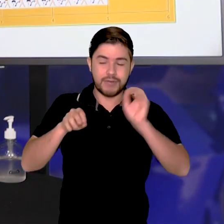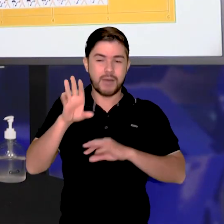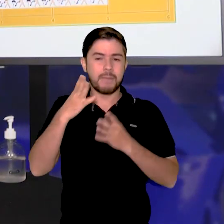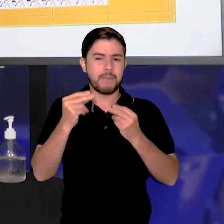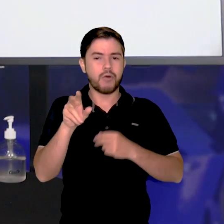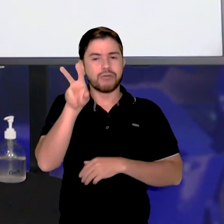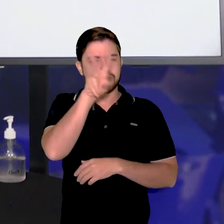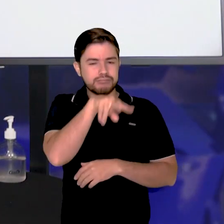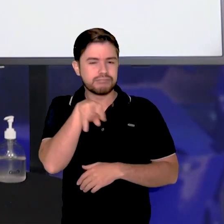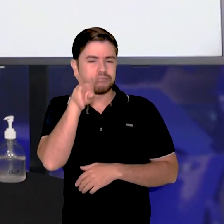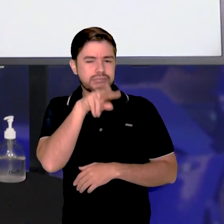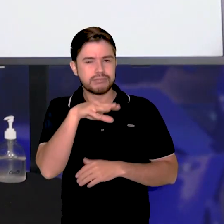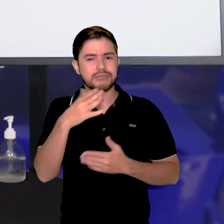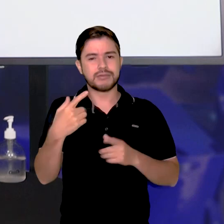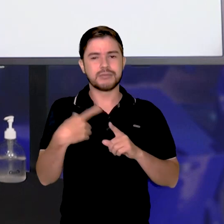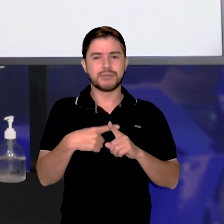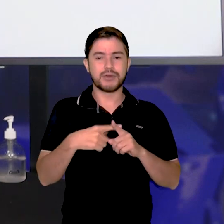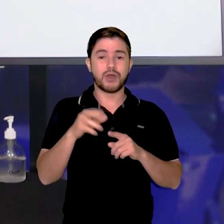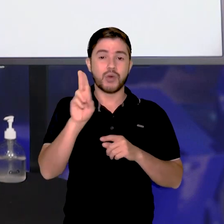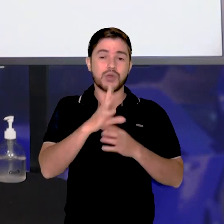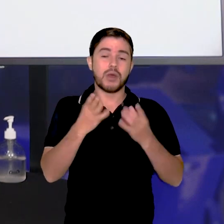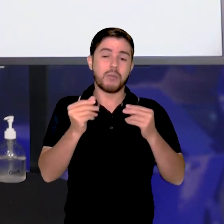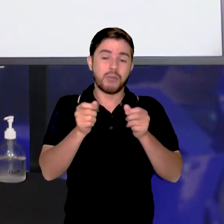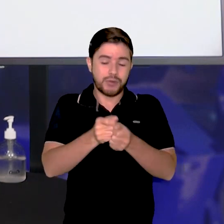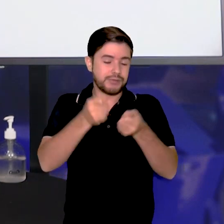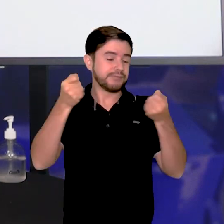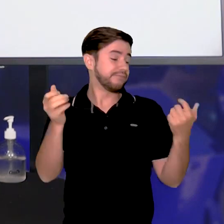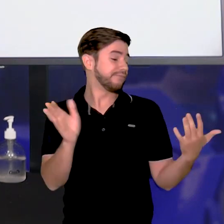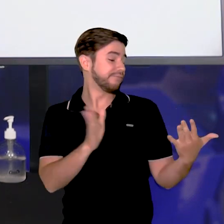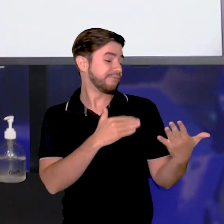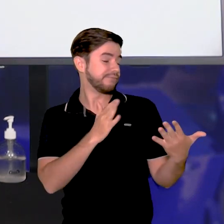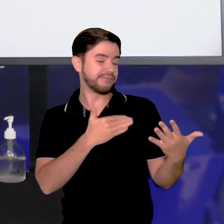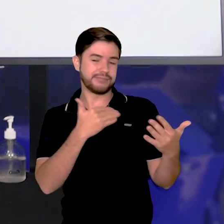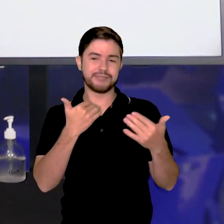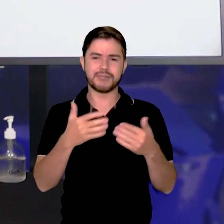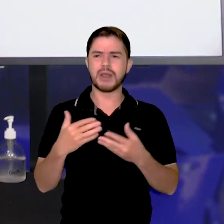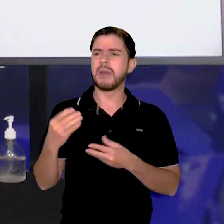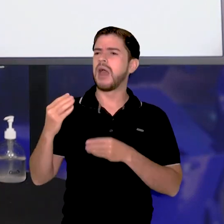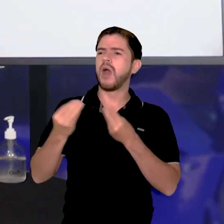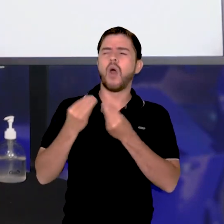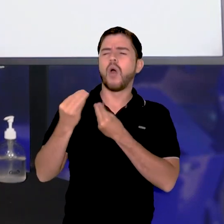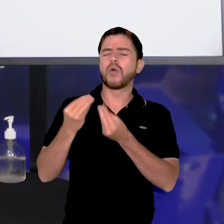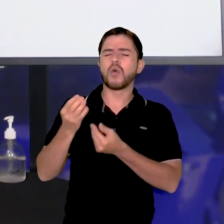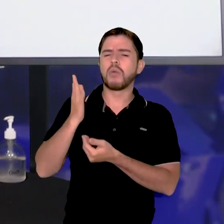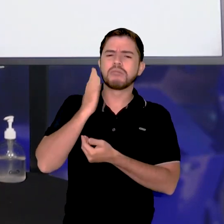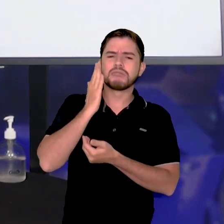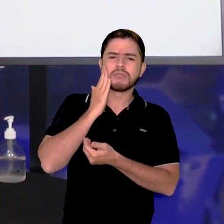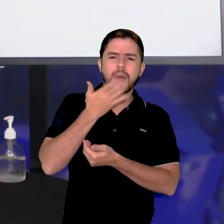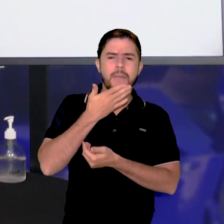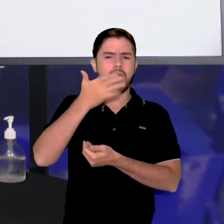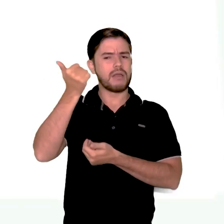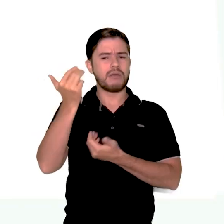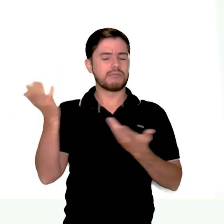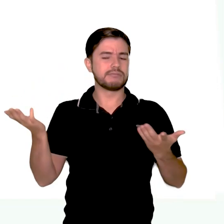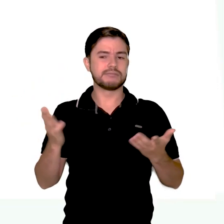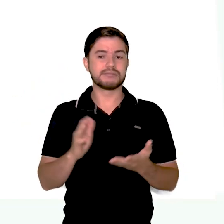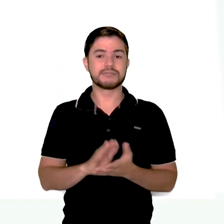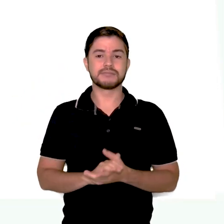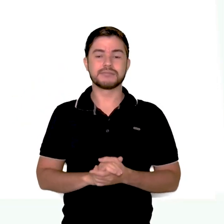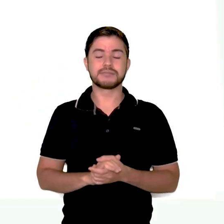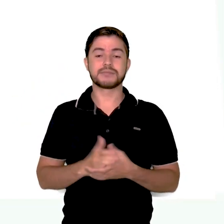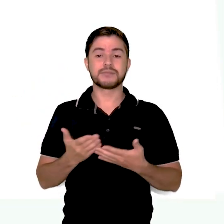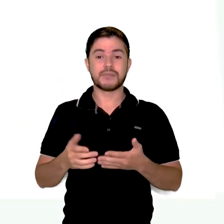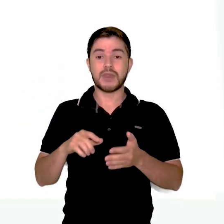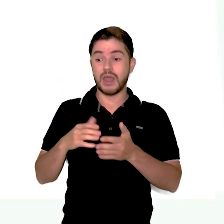tá certo? Aí, ó, e como é que a gente pode interpretar esses gráficos? Aí vamos lá. A partir da pesquisa